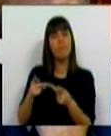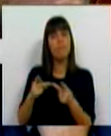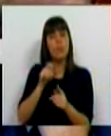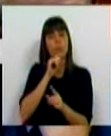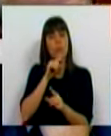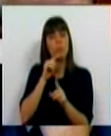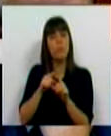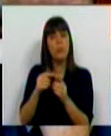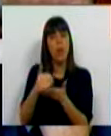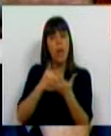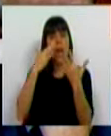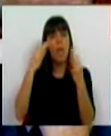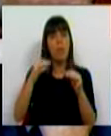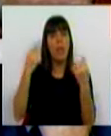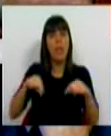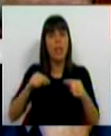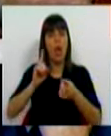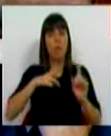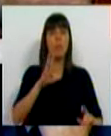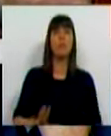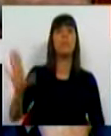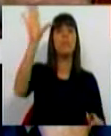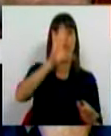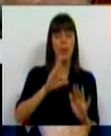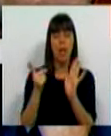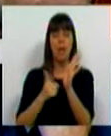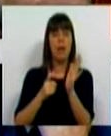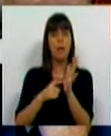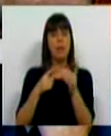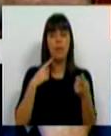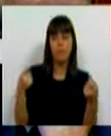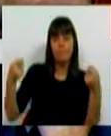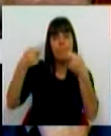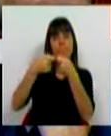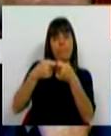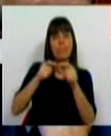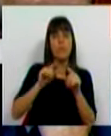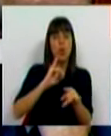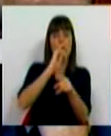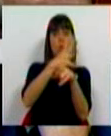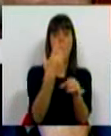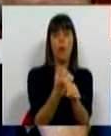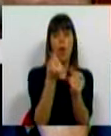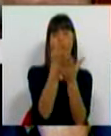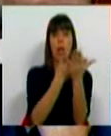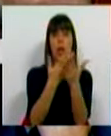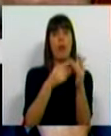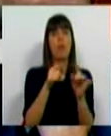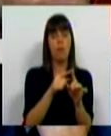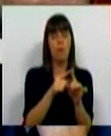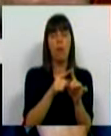os potenciais de recursos naturais do país, tendo em conta a necessidade de compatibilizar com outras atividades